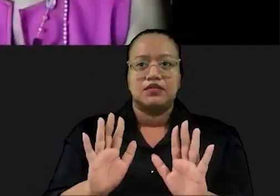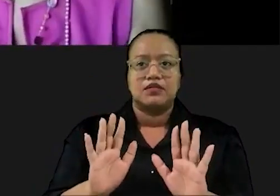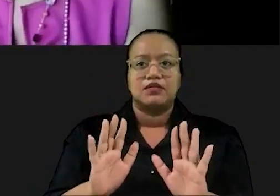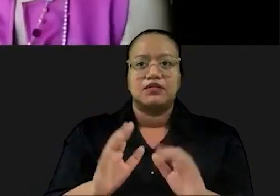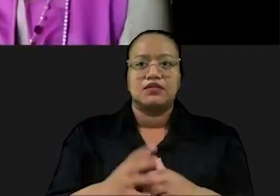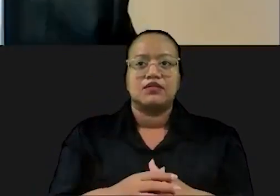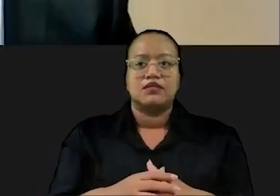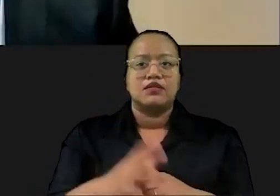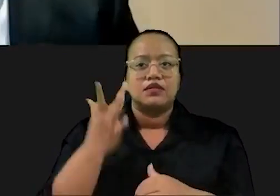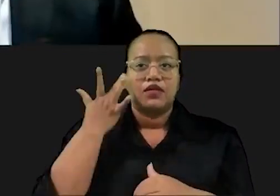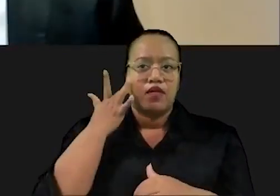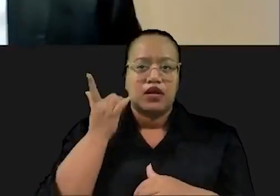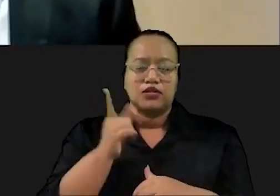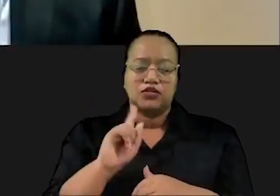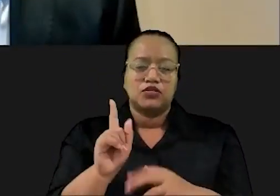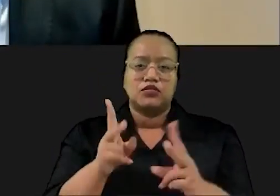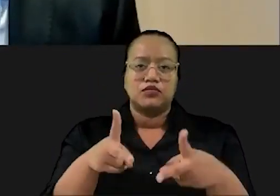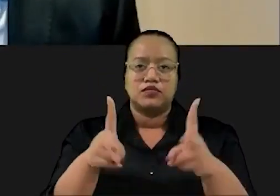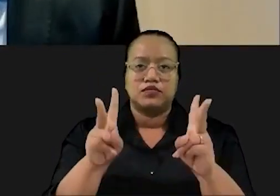Tá, bom, obrigado.